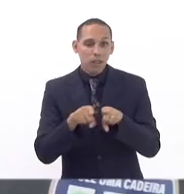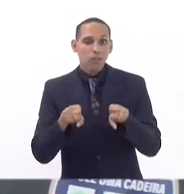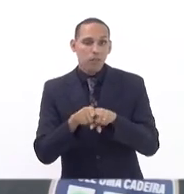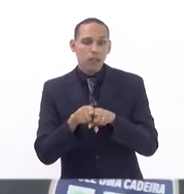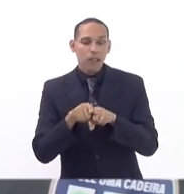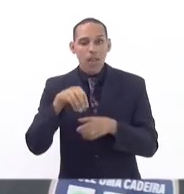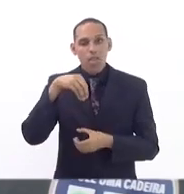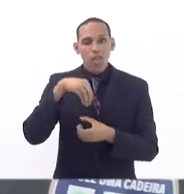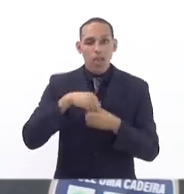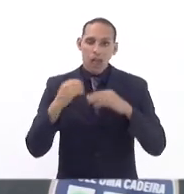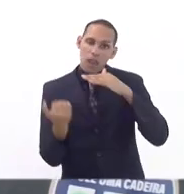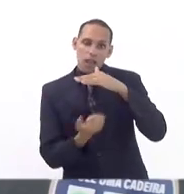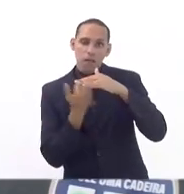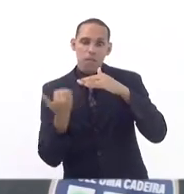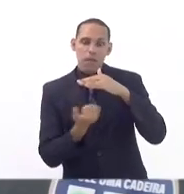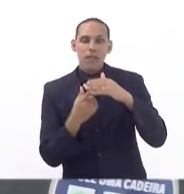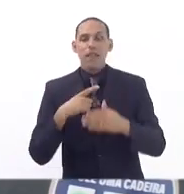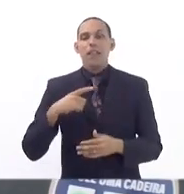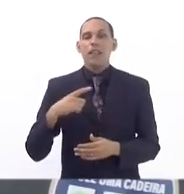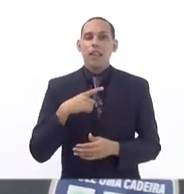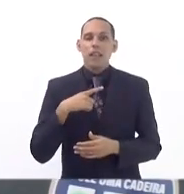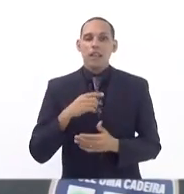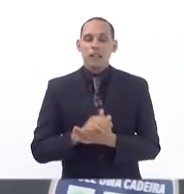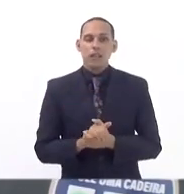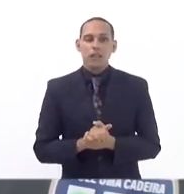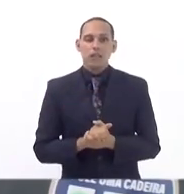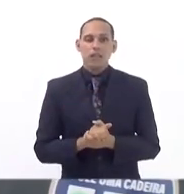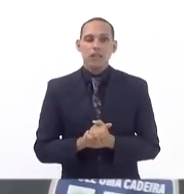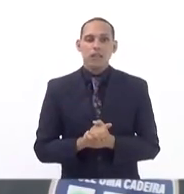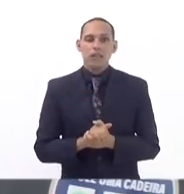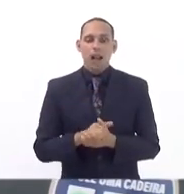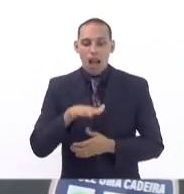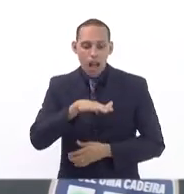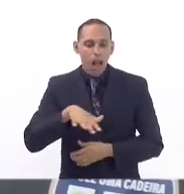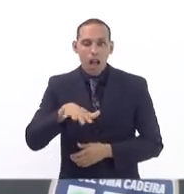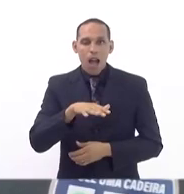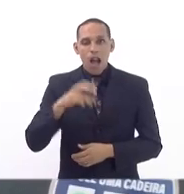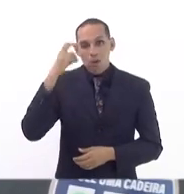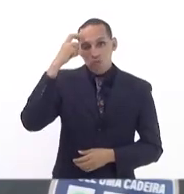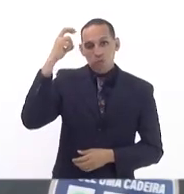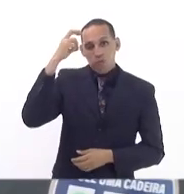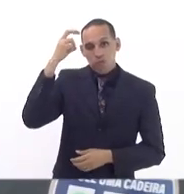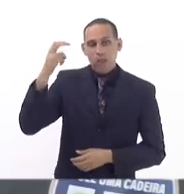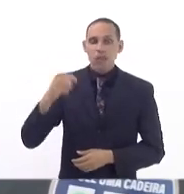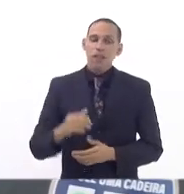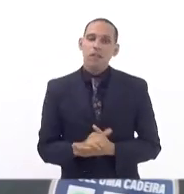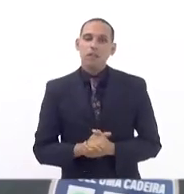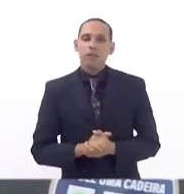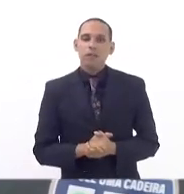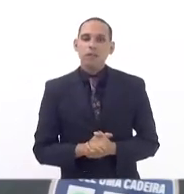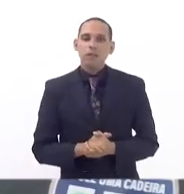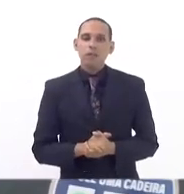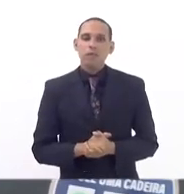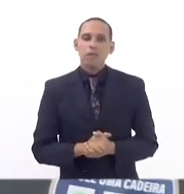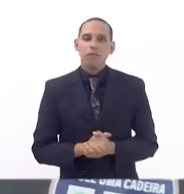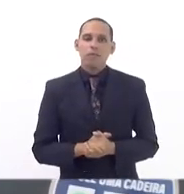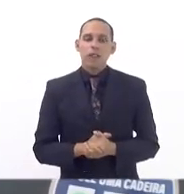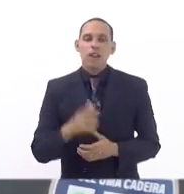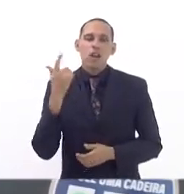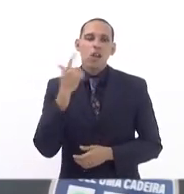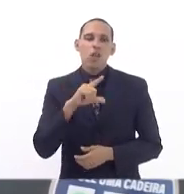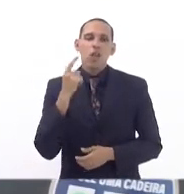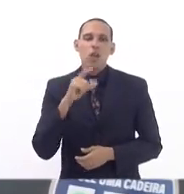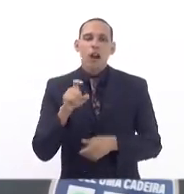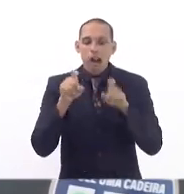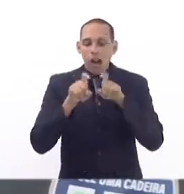dentro da empresa concessionária um setor de Inteligência é para conseguir mitigar Loka Loka os